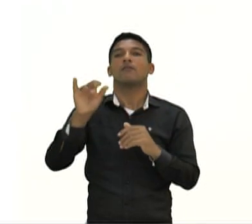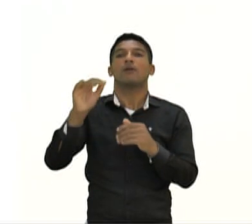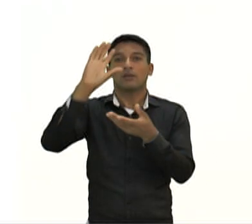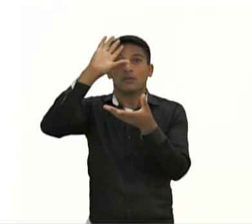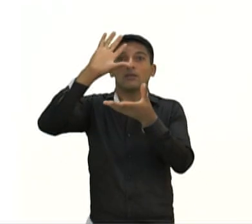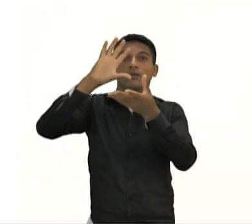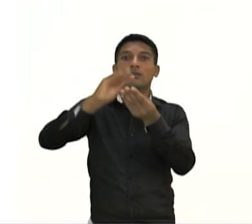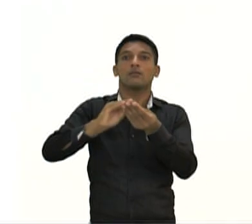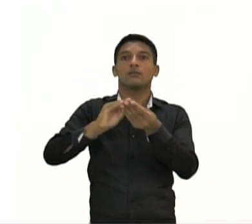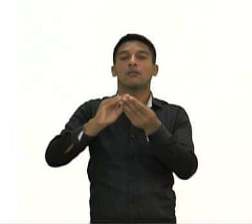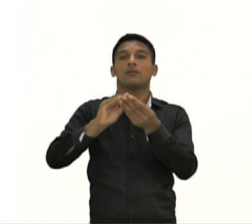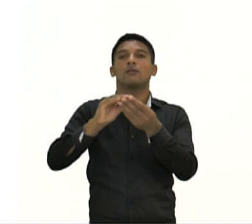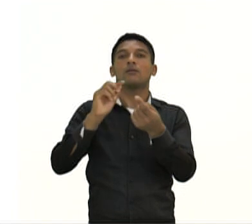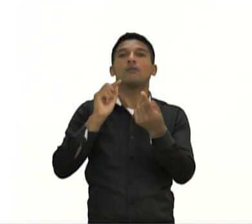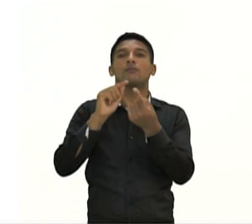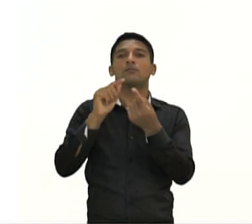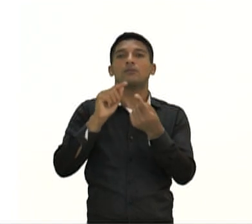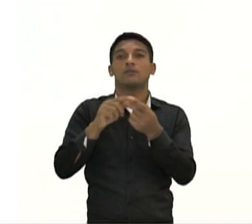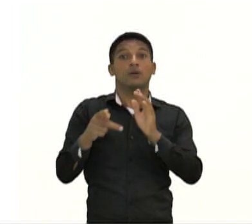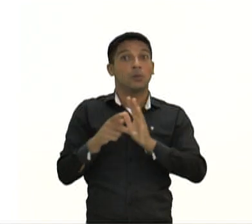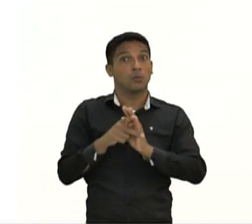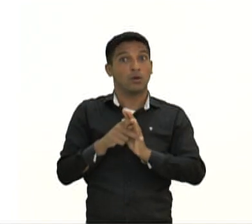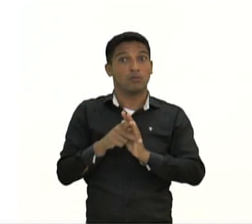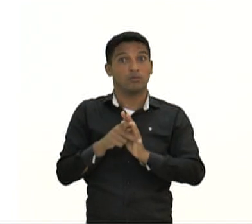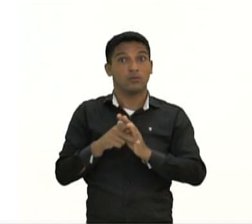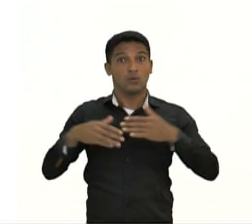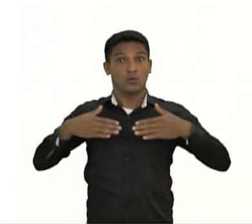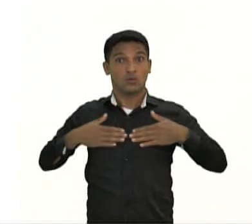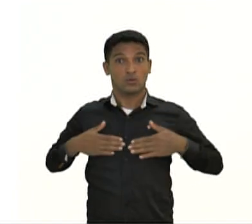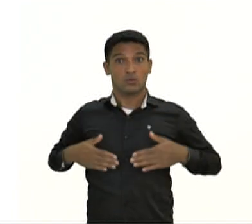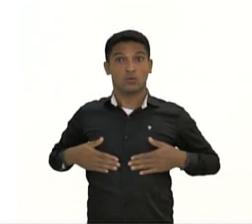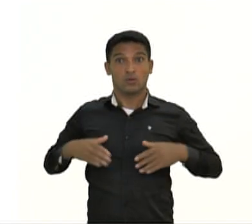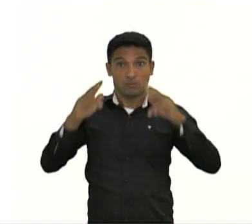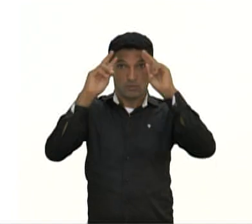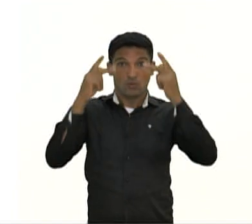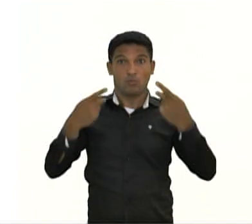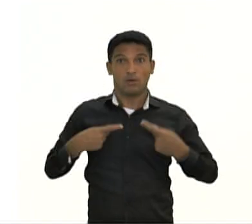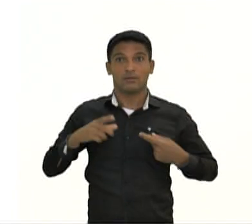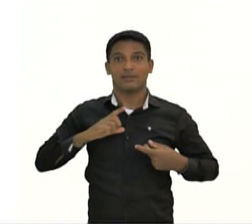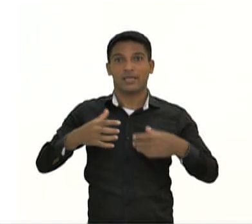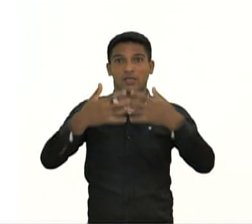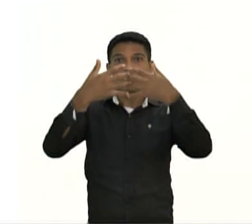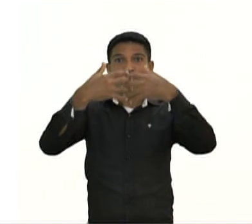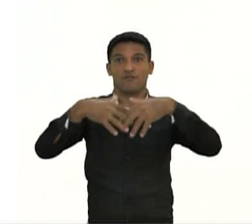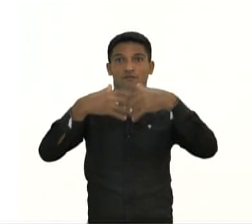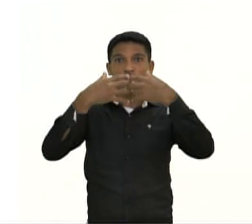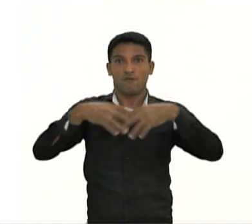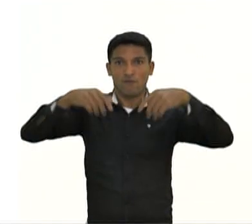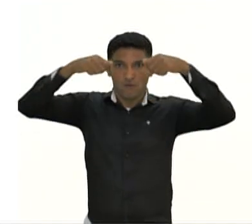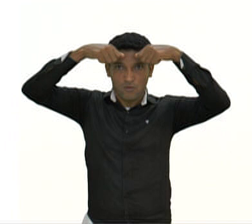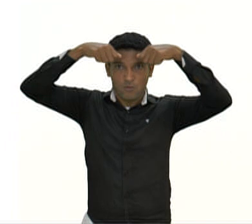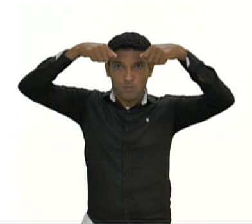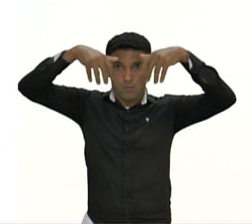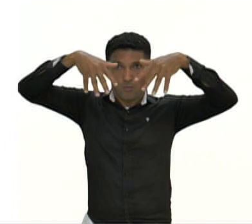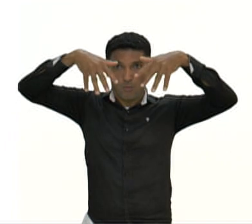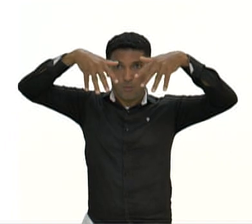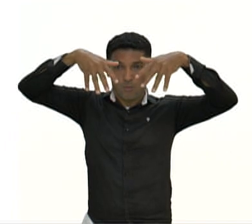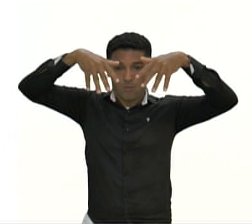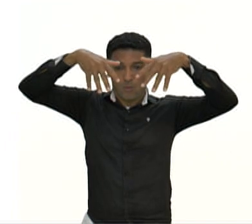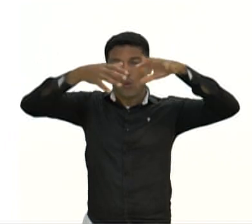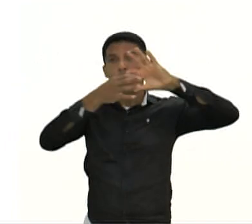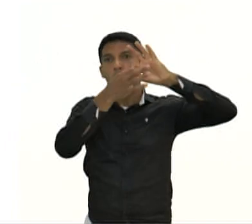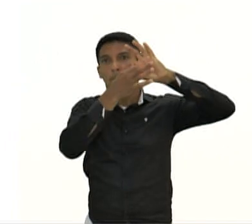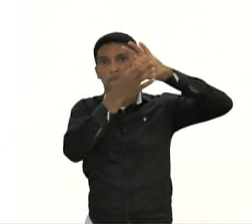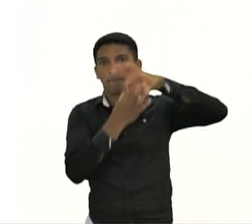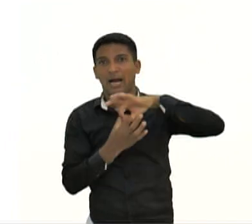integração dos sistemas do corpo humano. Vamos lá, então? Primeira coisa que a gente vai trabalhar é essa integração.